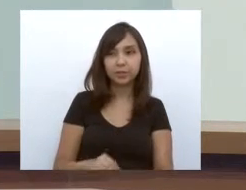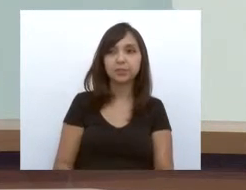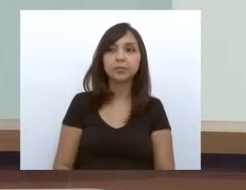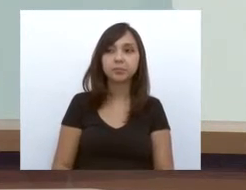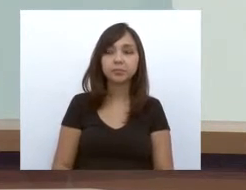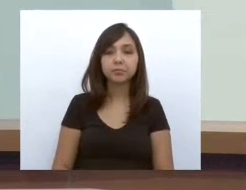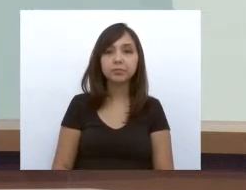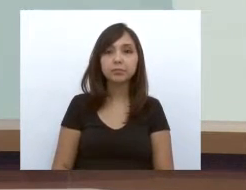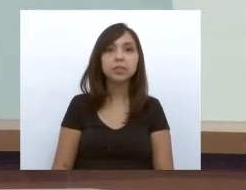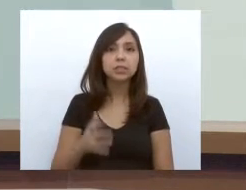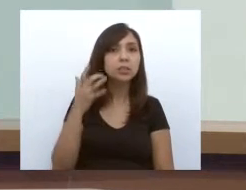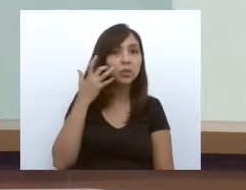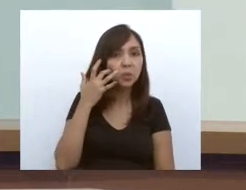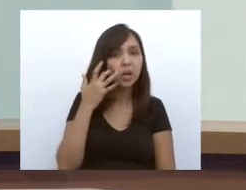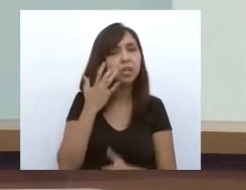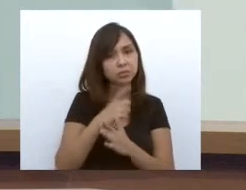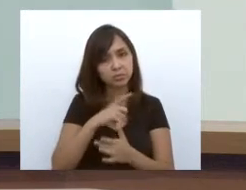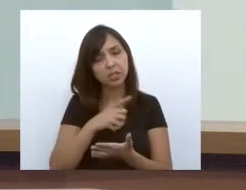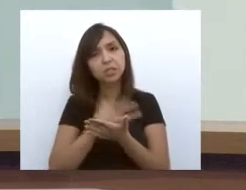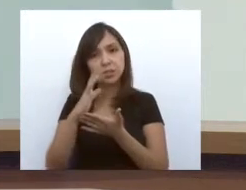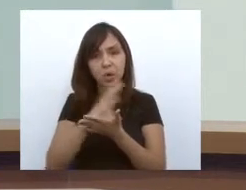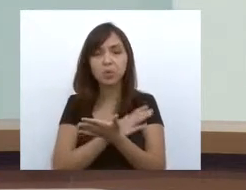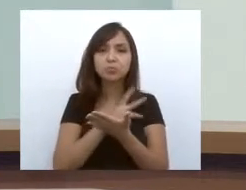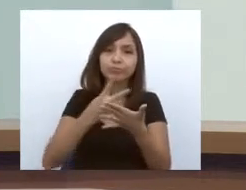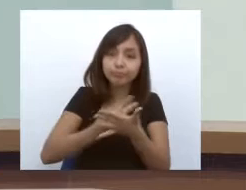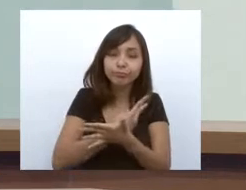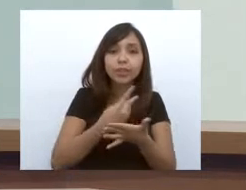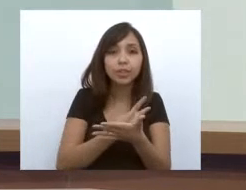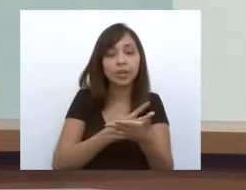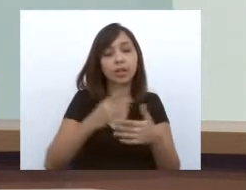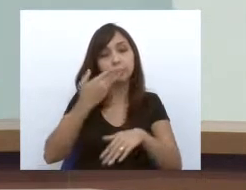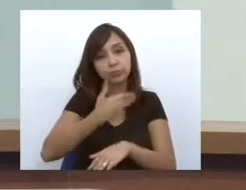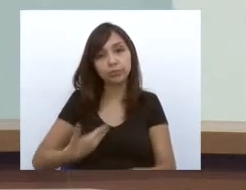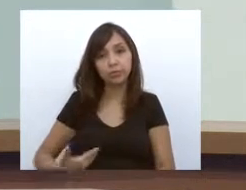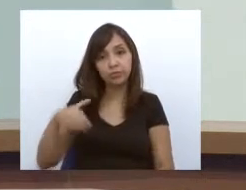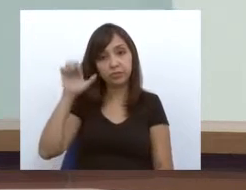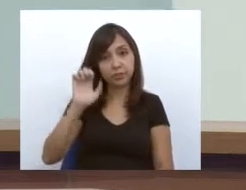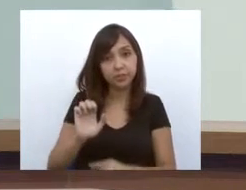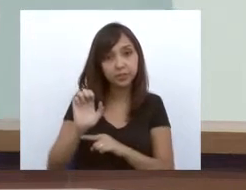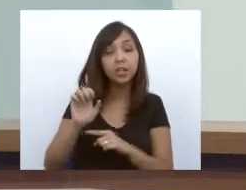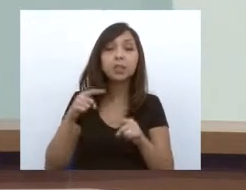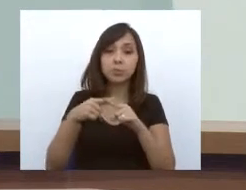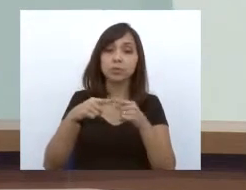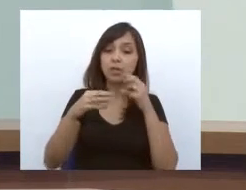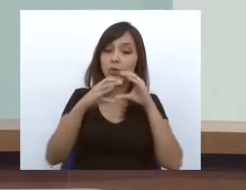que houve sim algumas falhas por parte do governo de estado